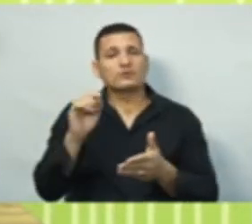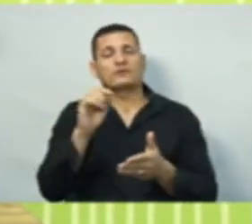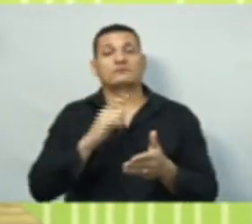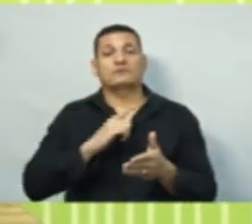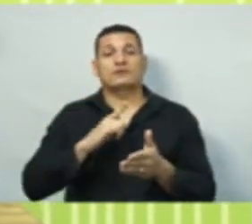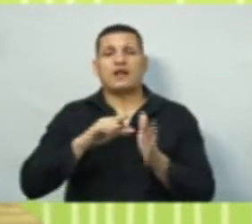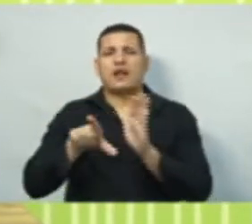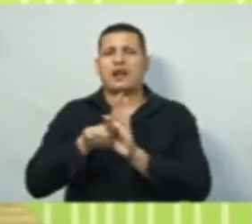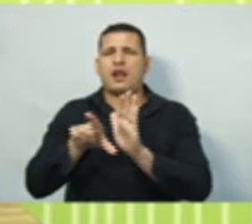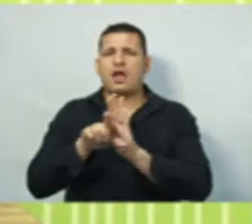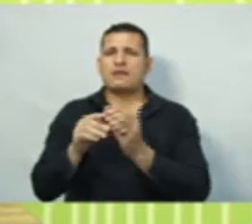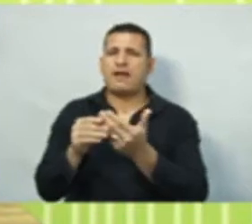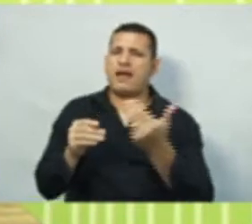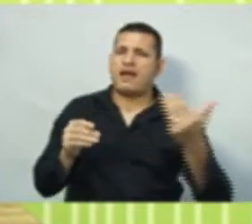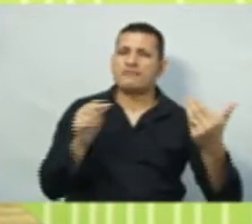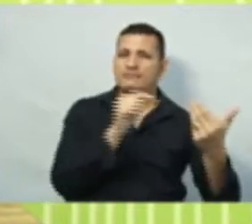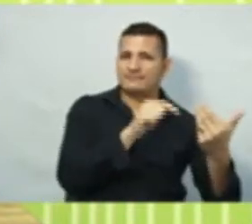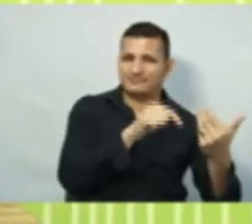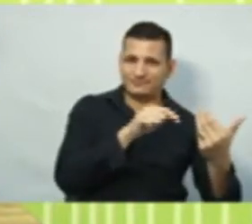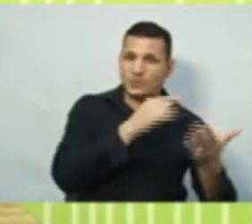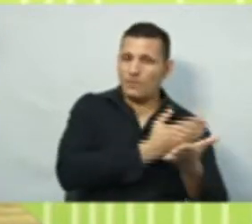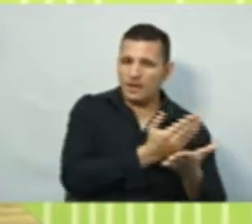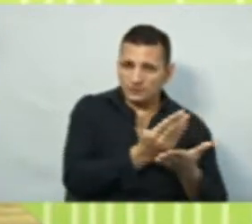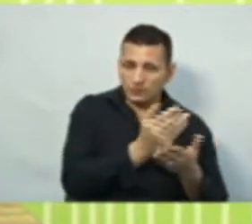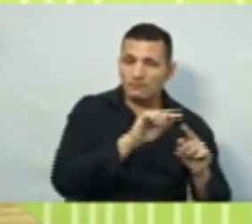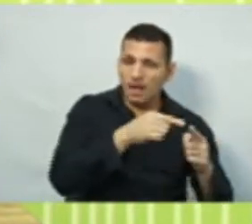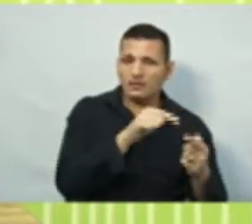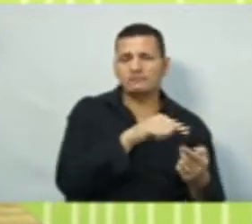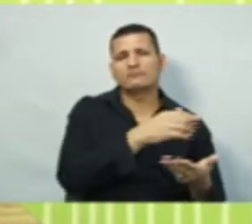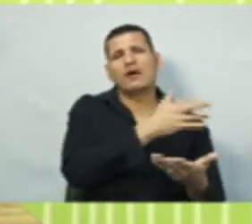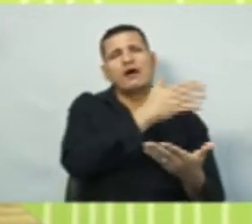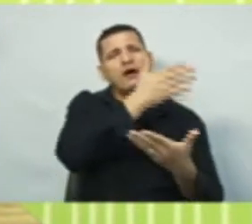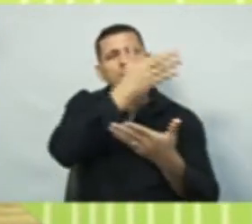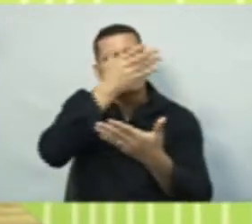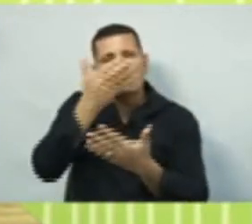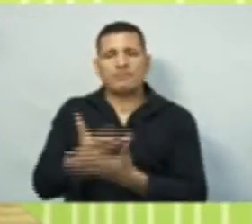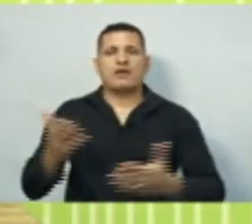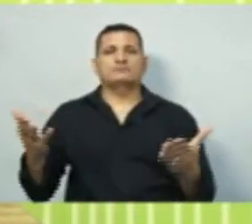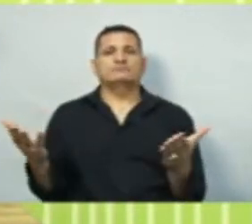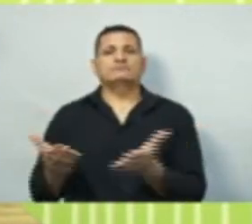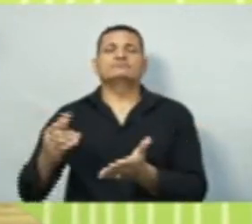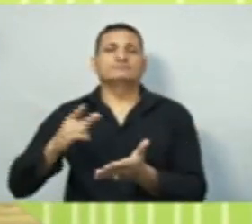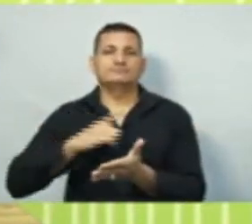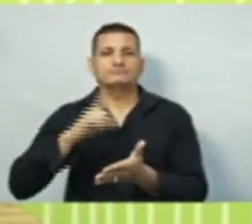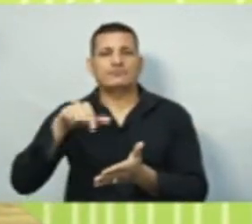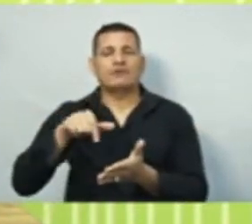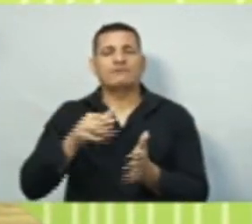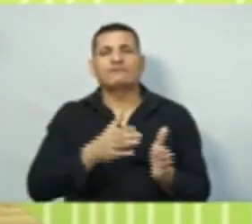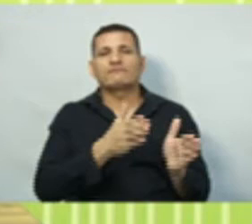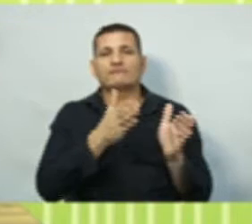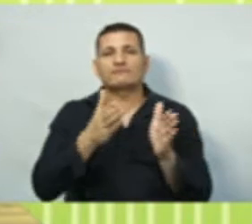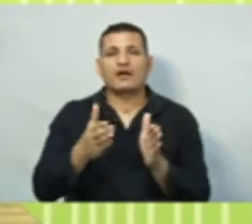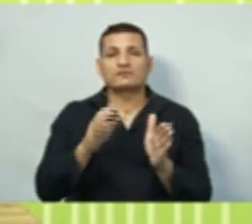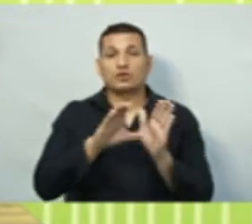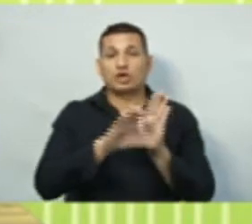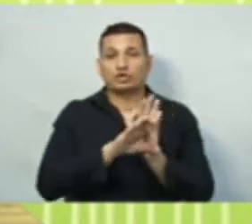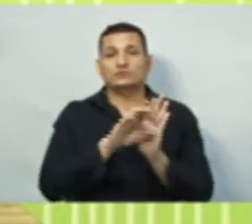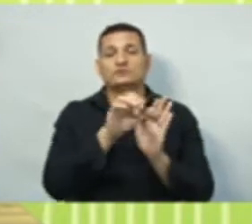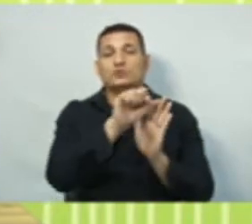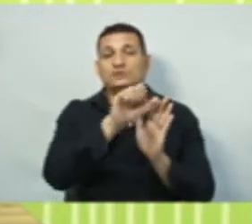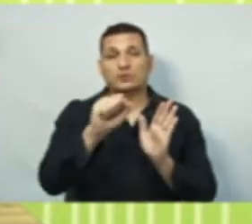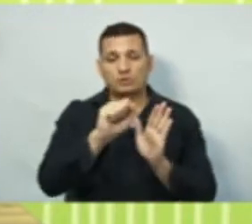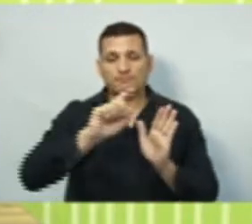começar lá na fase intervencionista, ela perdurou por essa fase, que é a fase após a Constituição Federal de